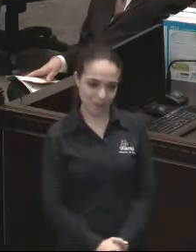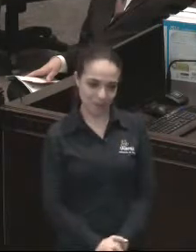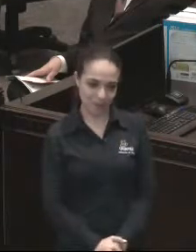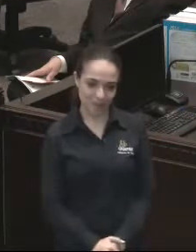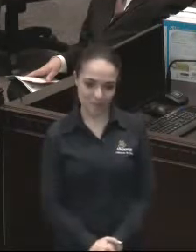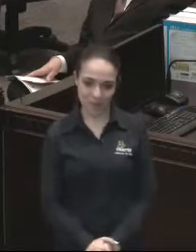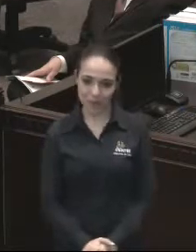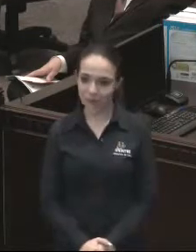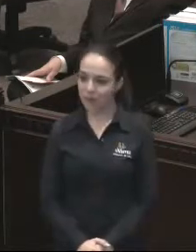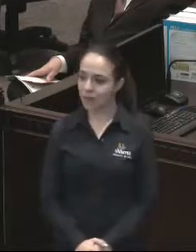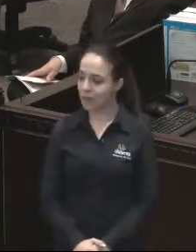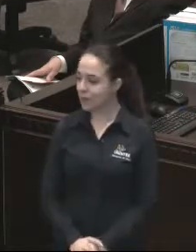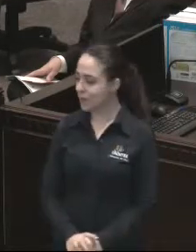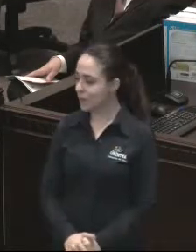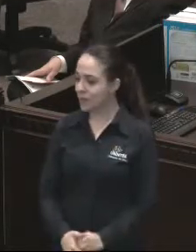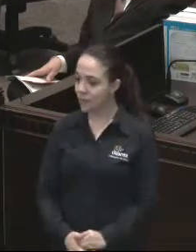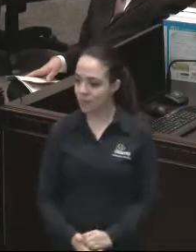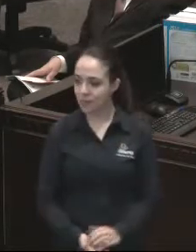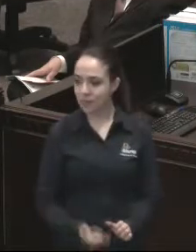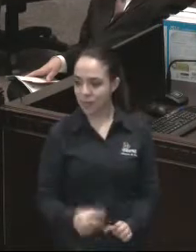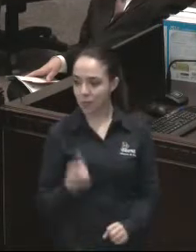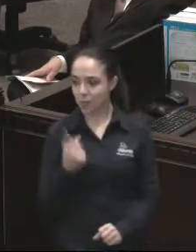Lá na ponta, por favor.